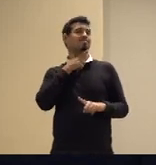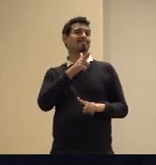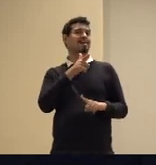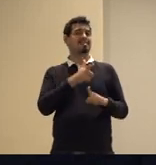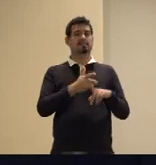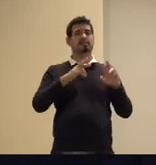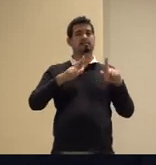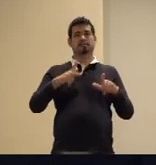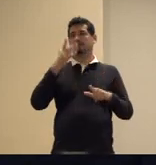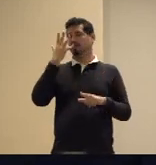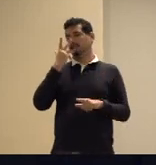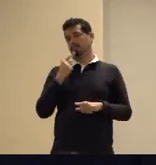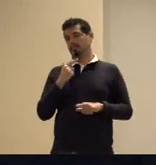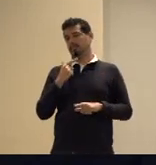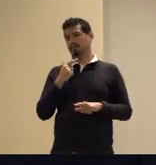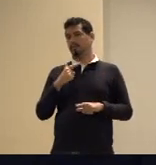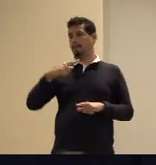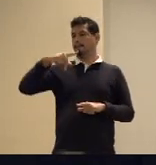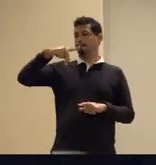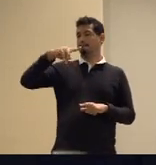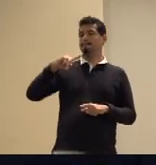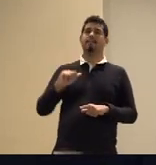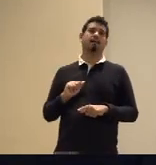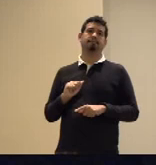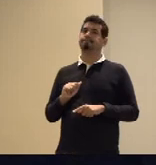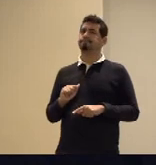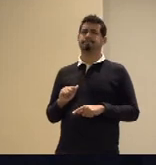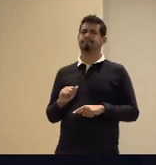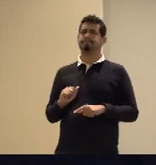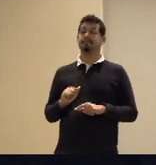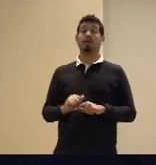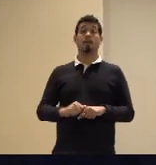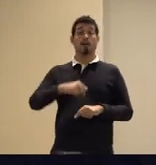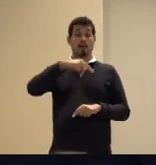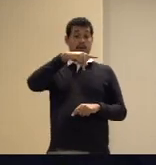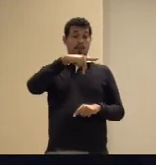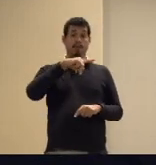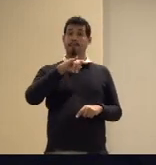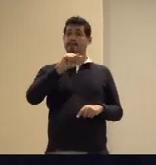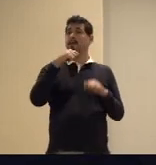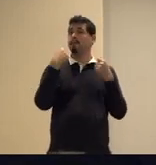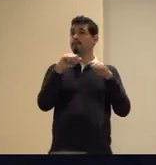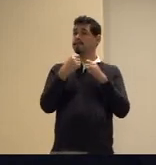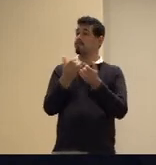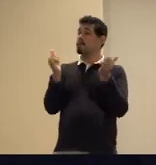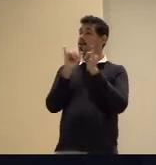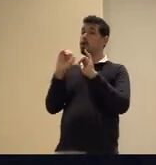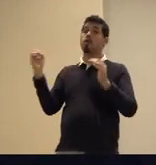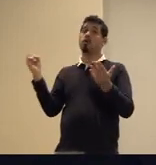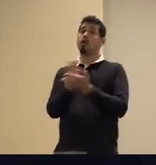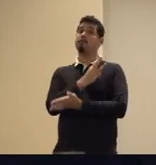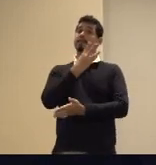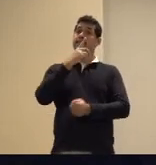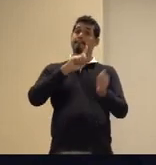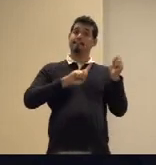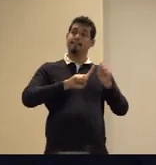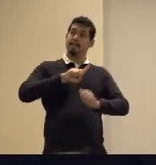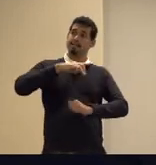a criança pelo PIA, né? E esse PIA tem que trazer informações novas, no mínimo, a cada 3 meses.